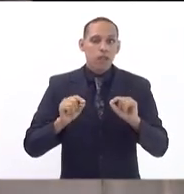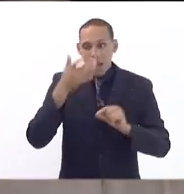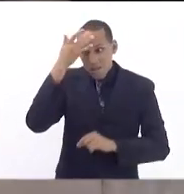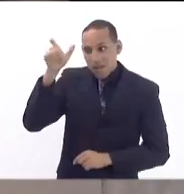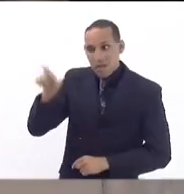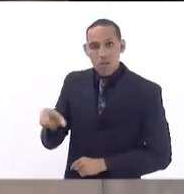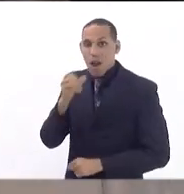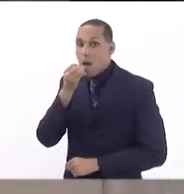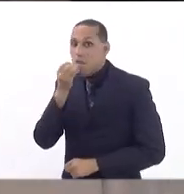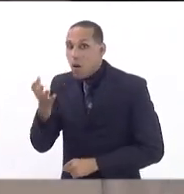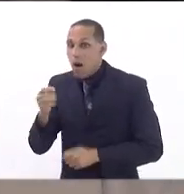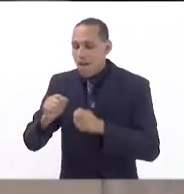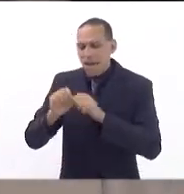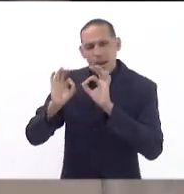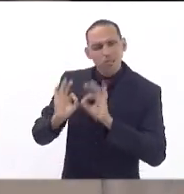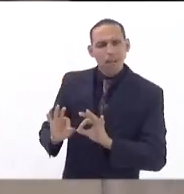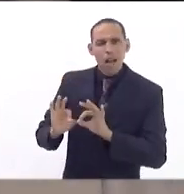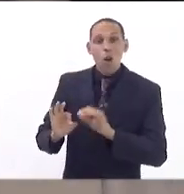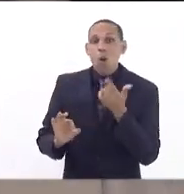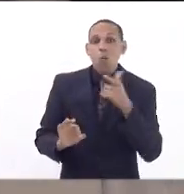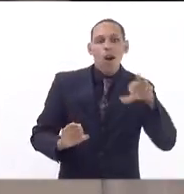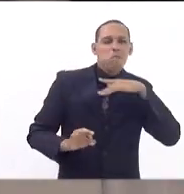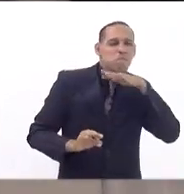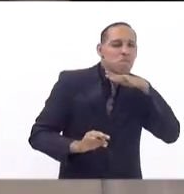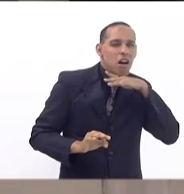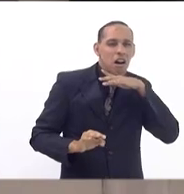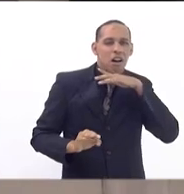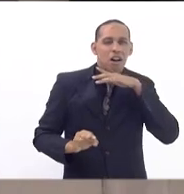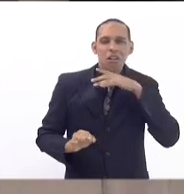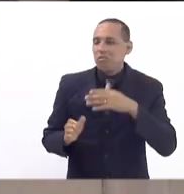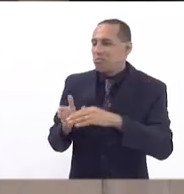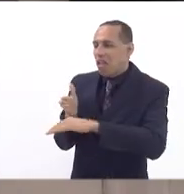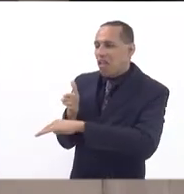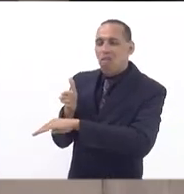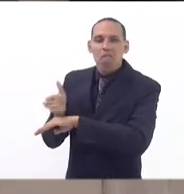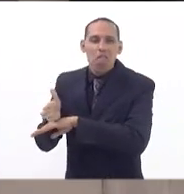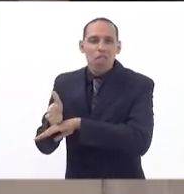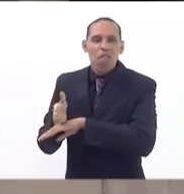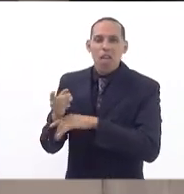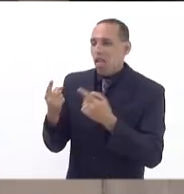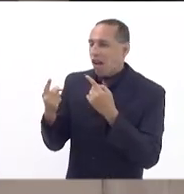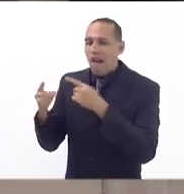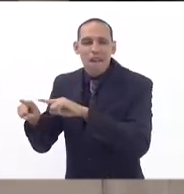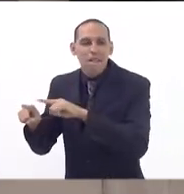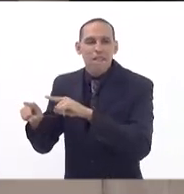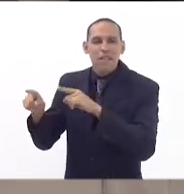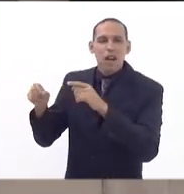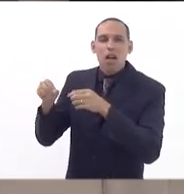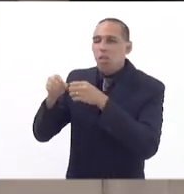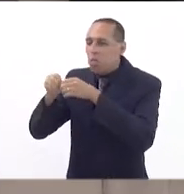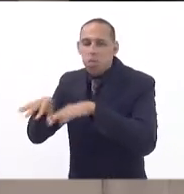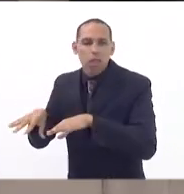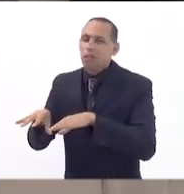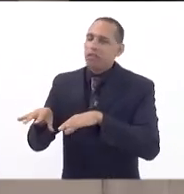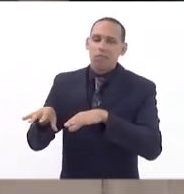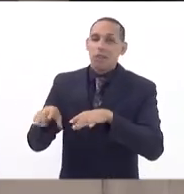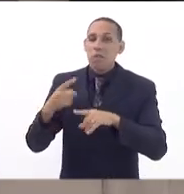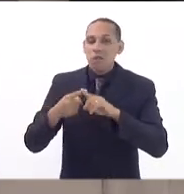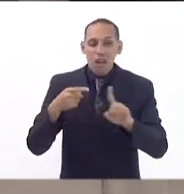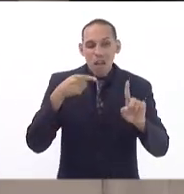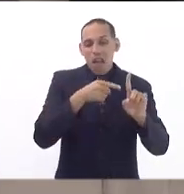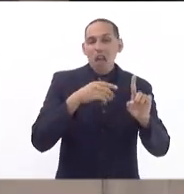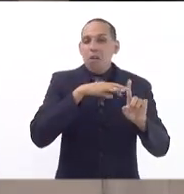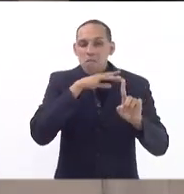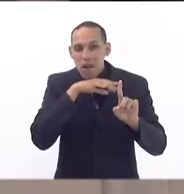seja prejudicado pelo mau elemento que a reciclagem não seja não seja prejudicada pelo mau elemento que eu não elemento existe